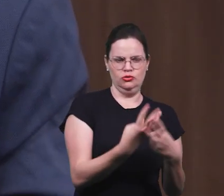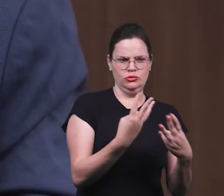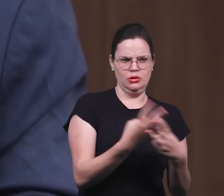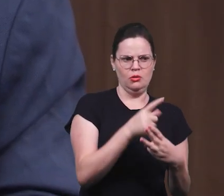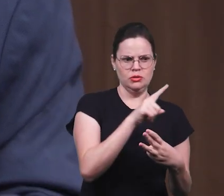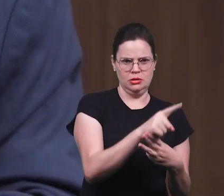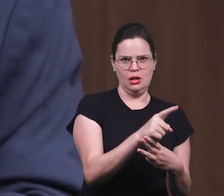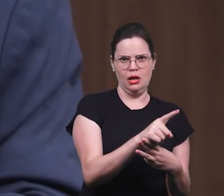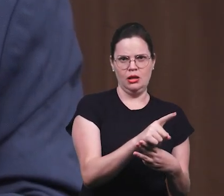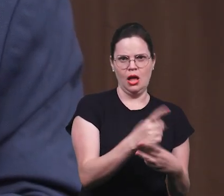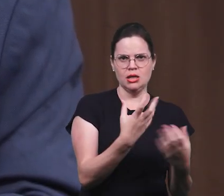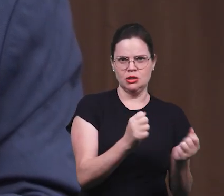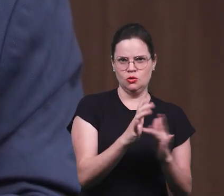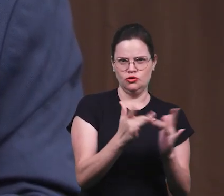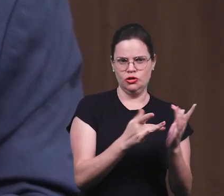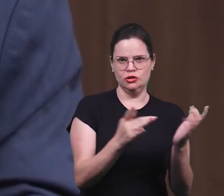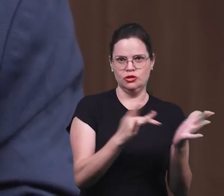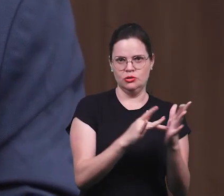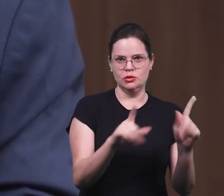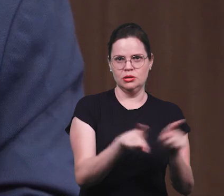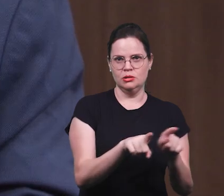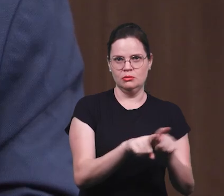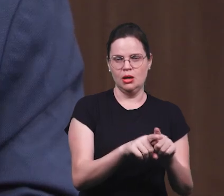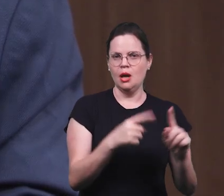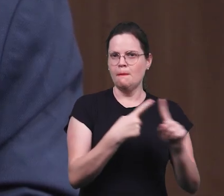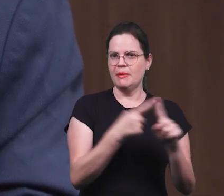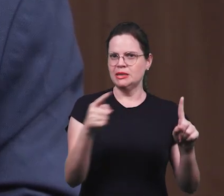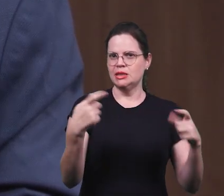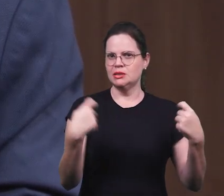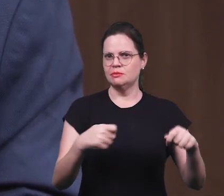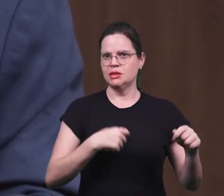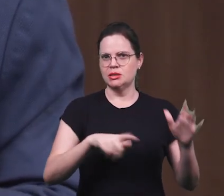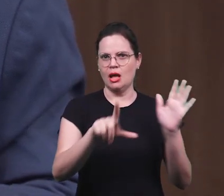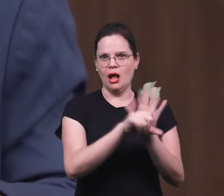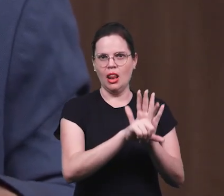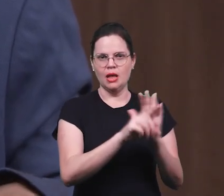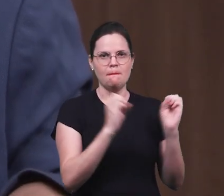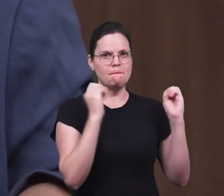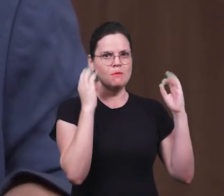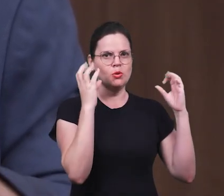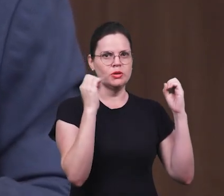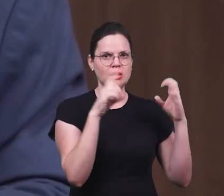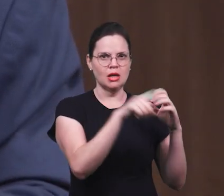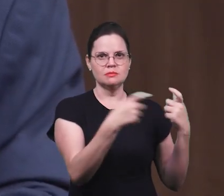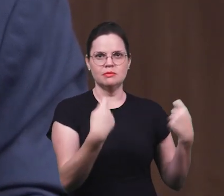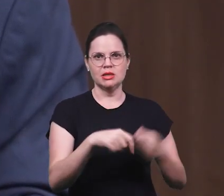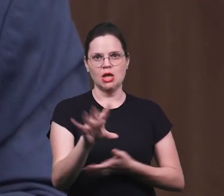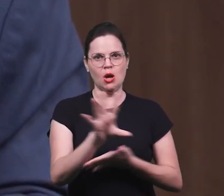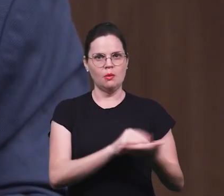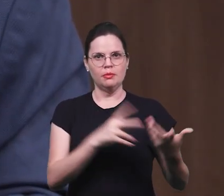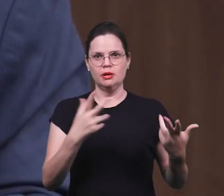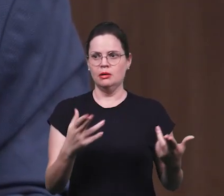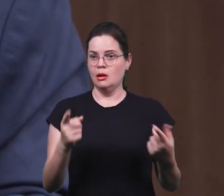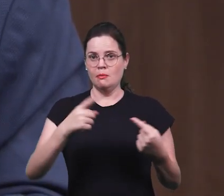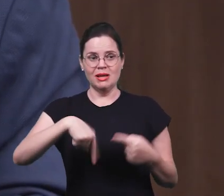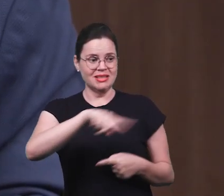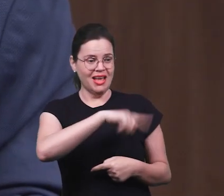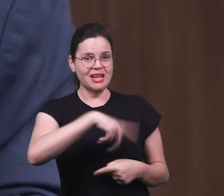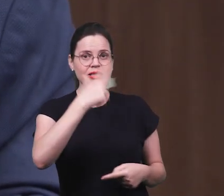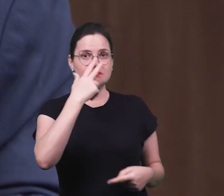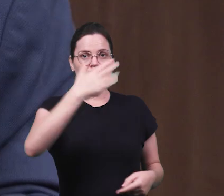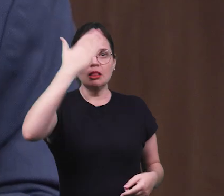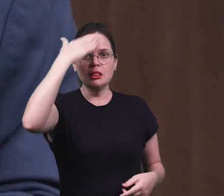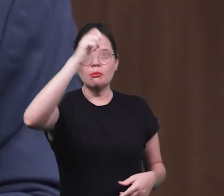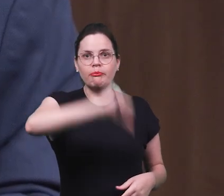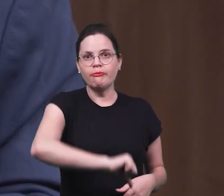peraí, eles vão ter que seguir a mesma lei de Moisés que nós seguimos também, mas eles não entenderam que estava vivendo no período da graça agora de Jesus, que não tinha que seguir aquela